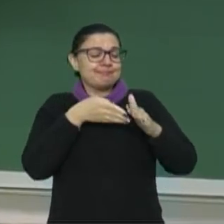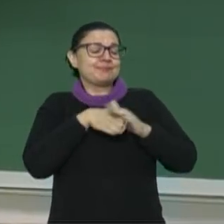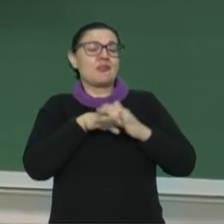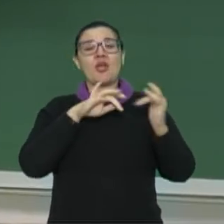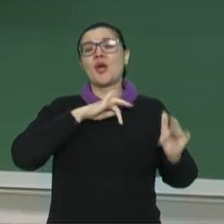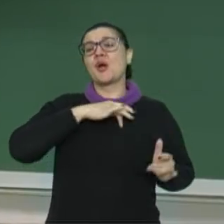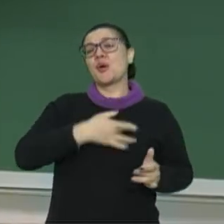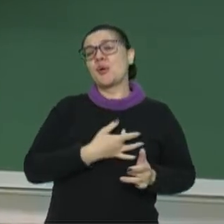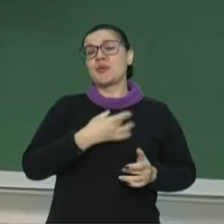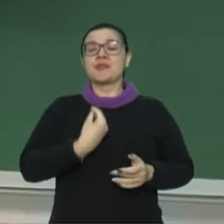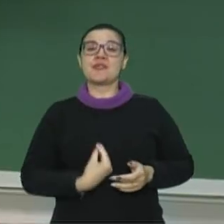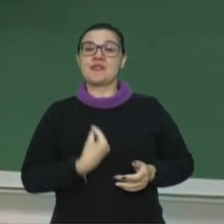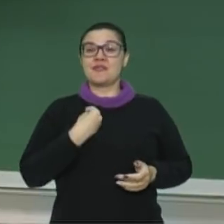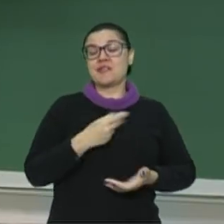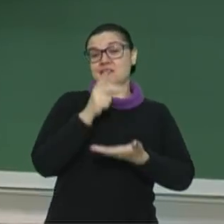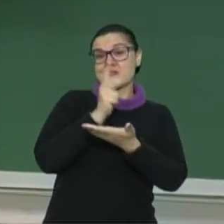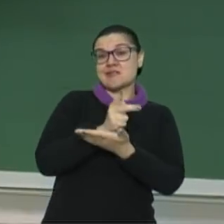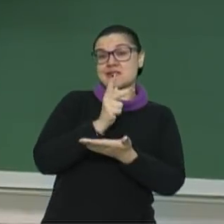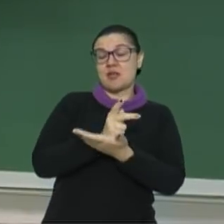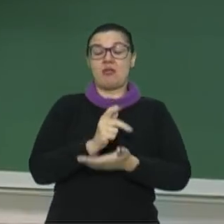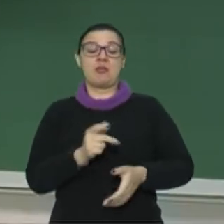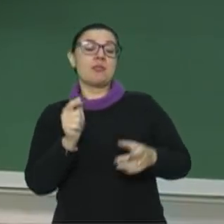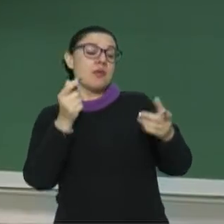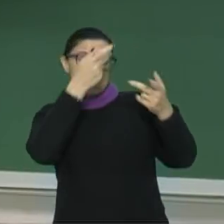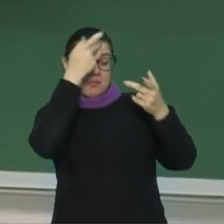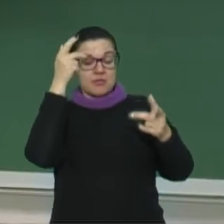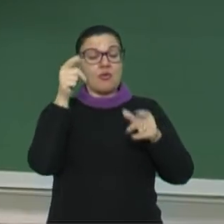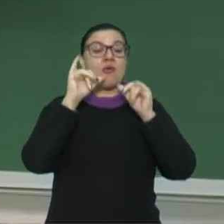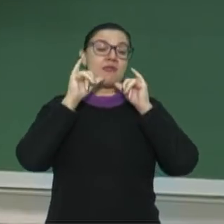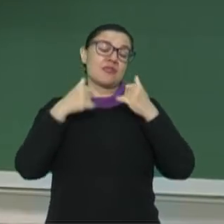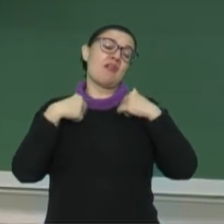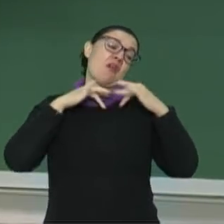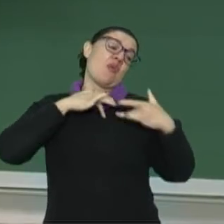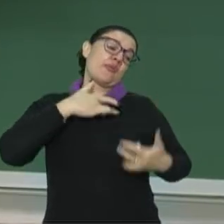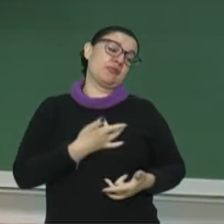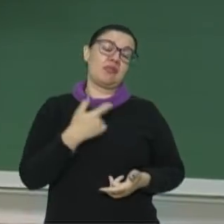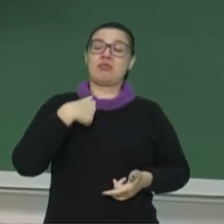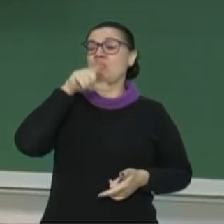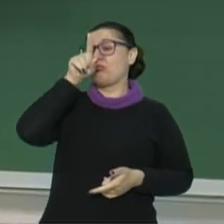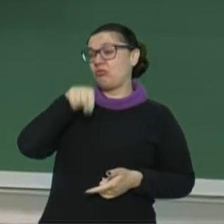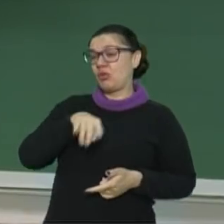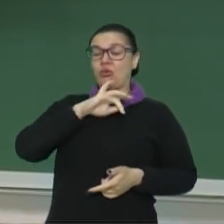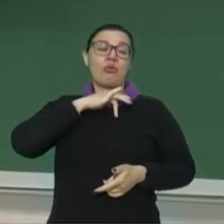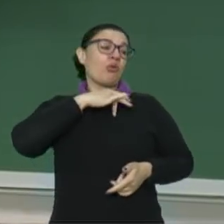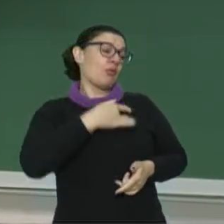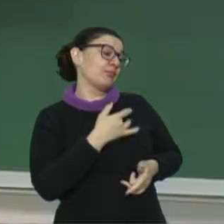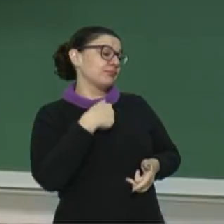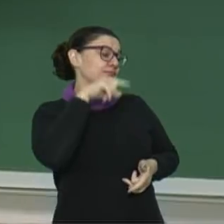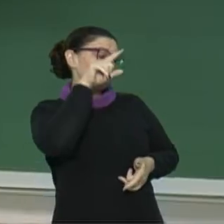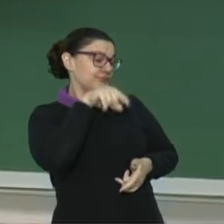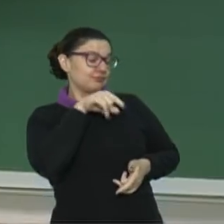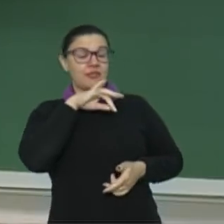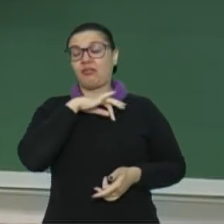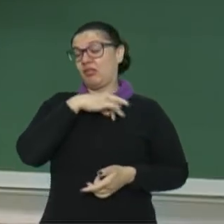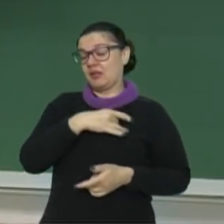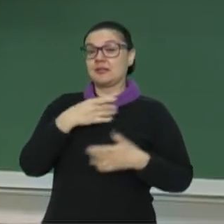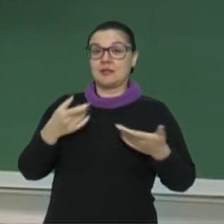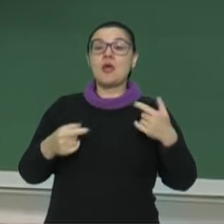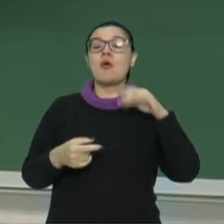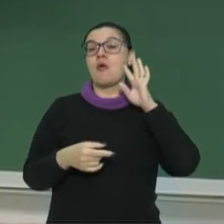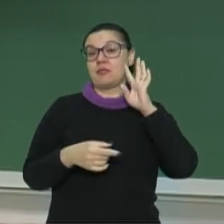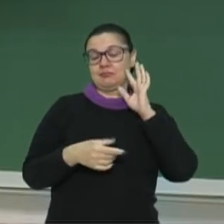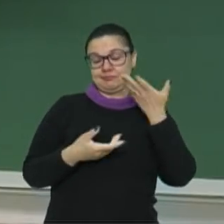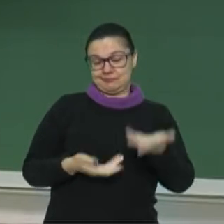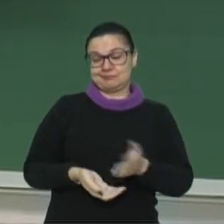comportam dentro da vida, né, na sua própria vida, como vítimas, né? A gente vai pensar um pouco sobre isso, acho que vai ser bem